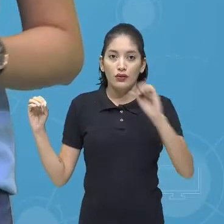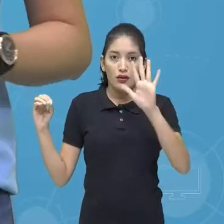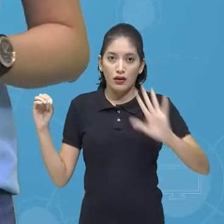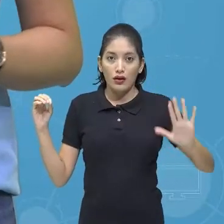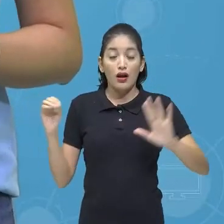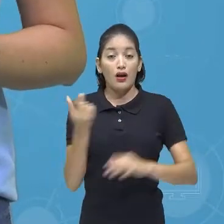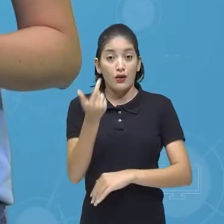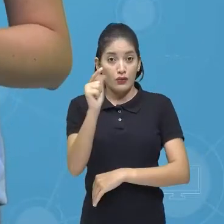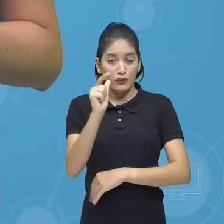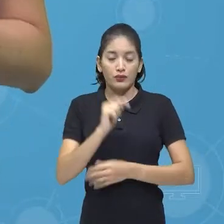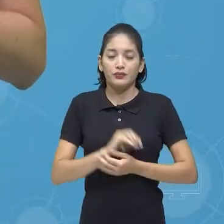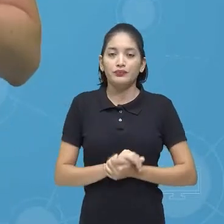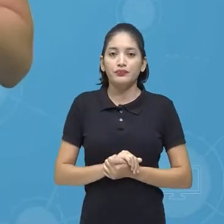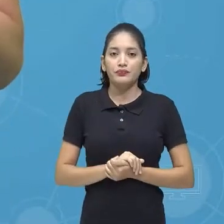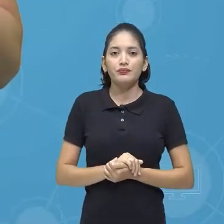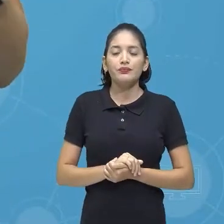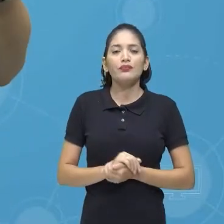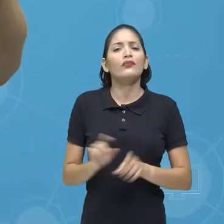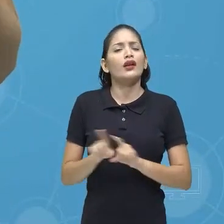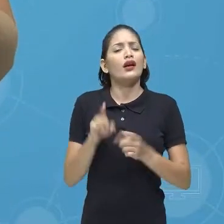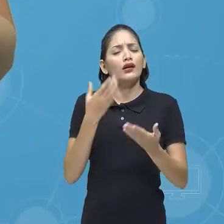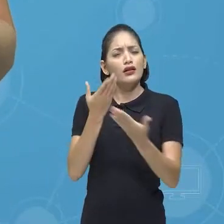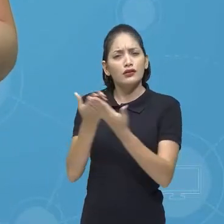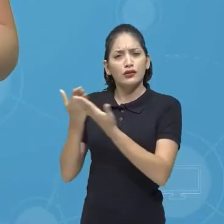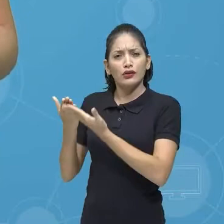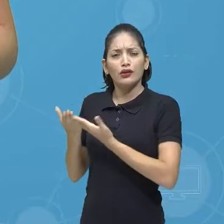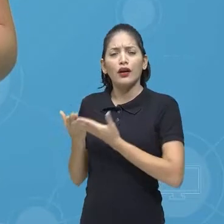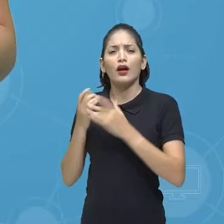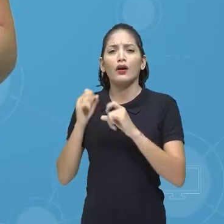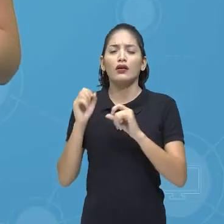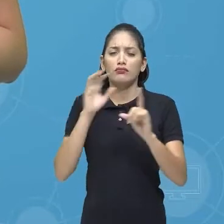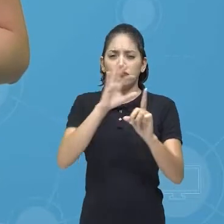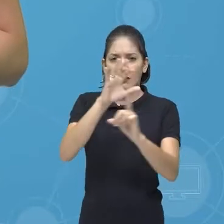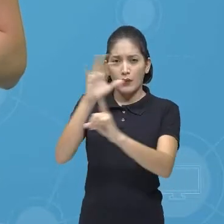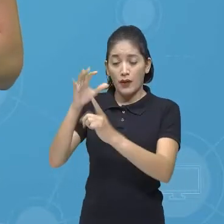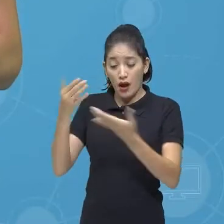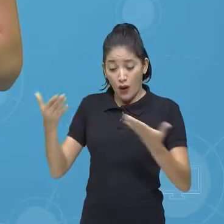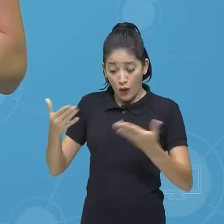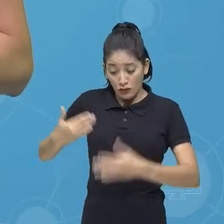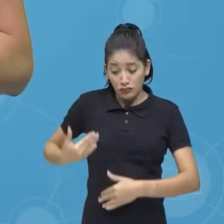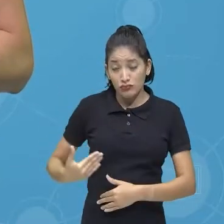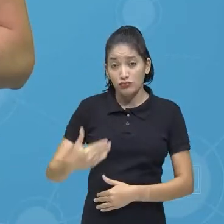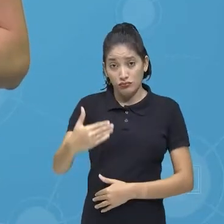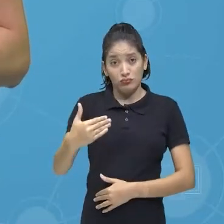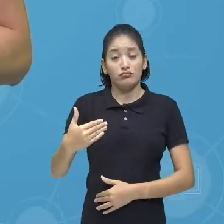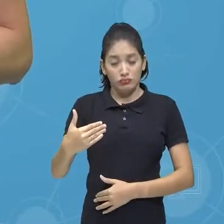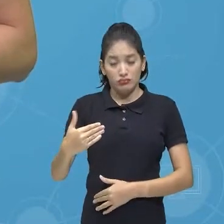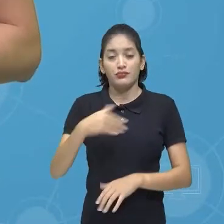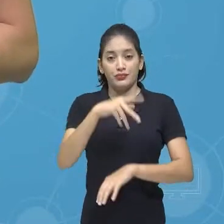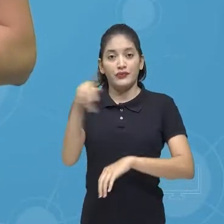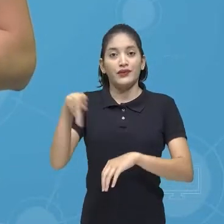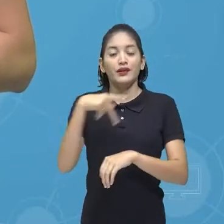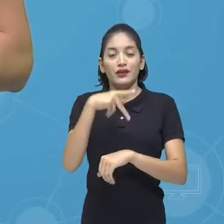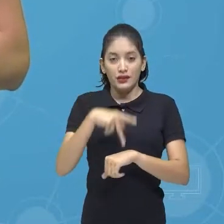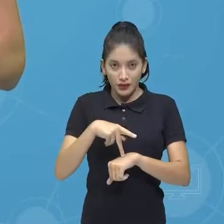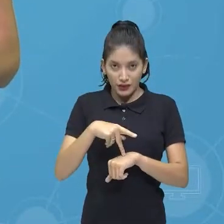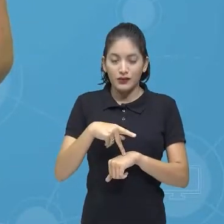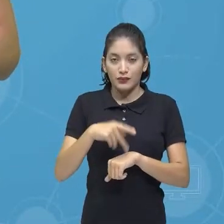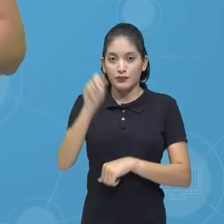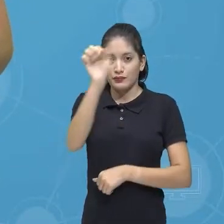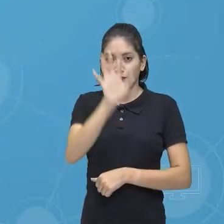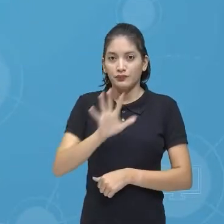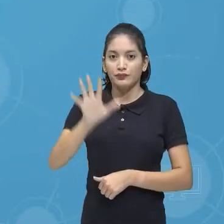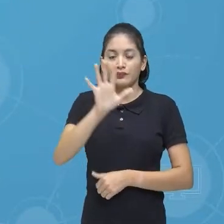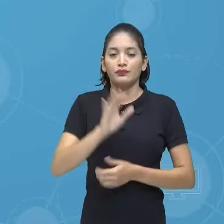outro lado. E aí a gente vai ver do que isso influenciou aí até os dias atuais nos países da